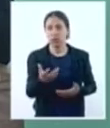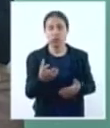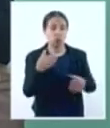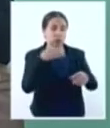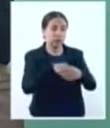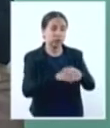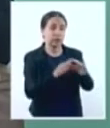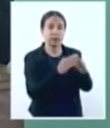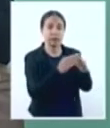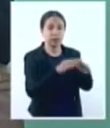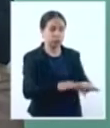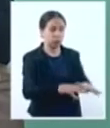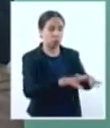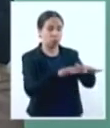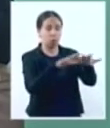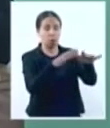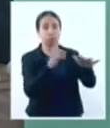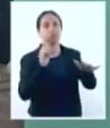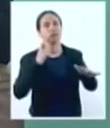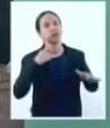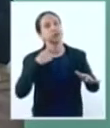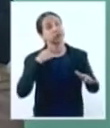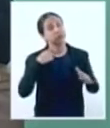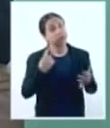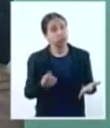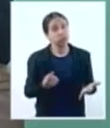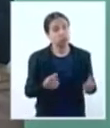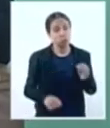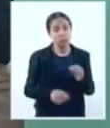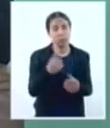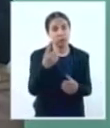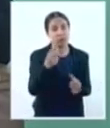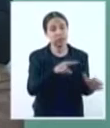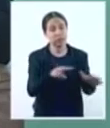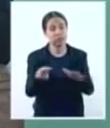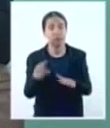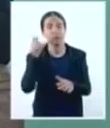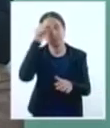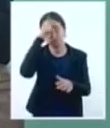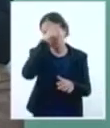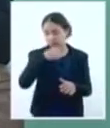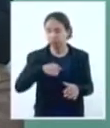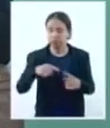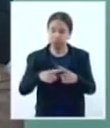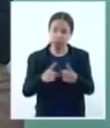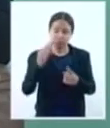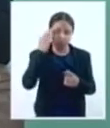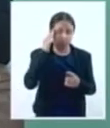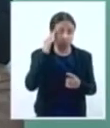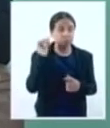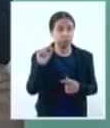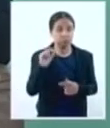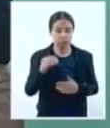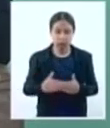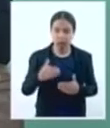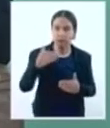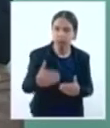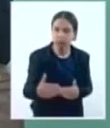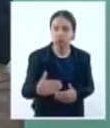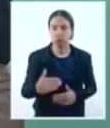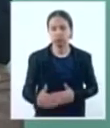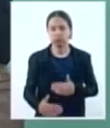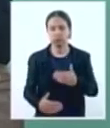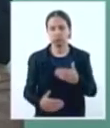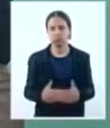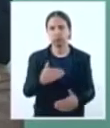Né? Fica muito espaçado, uma vez só por semana. Mas a gente compreende também que esse avanço, né, deve ser gradativo,